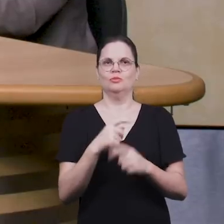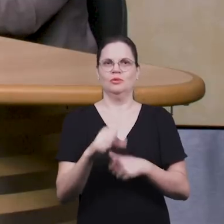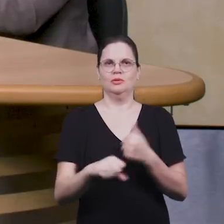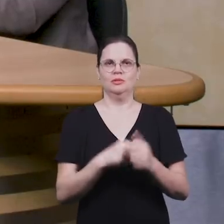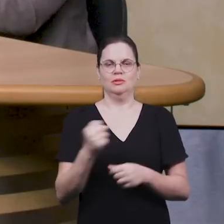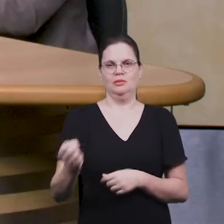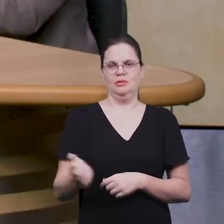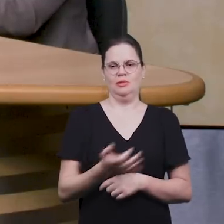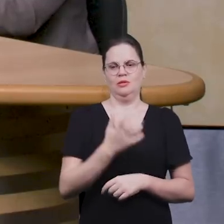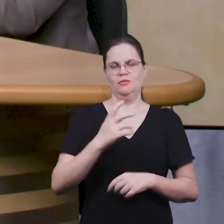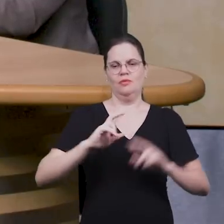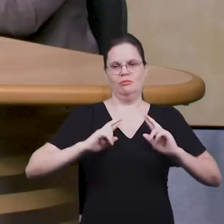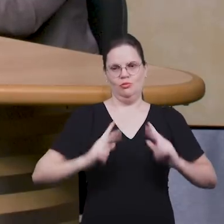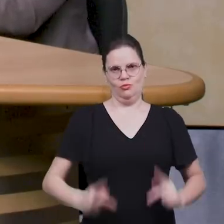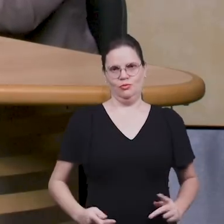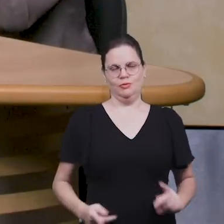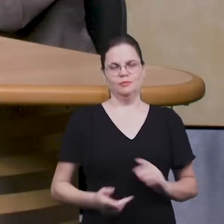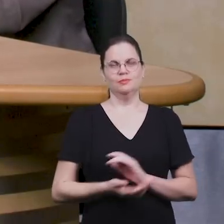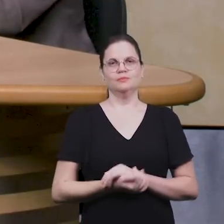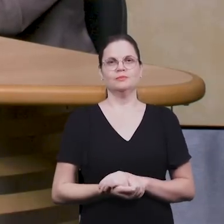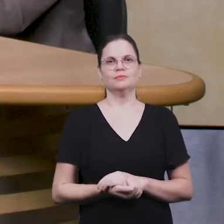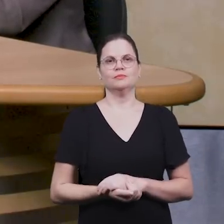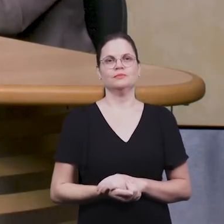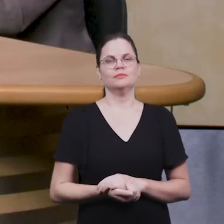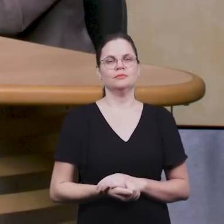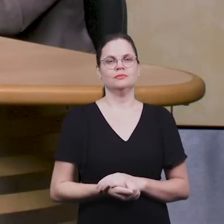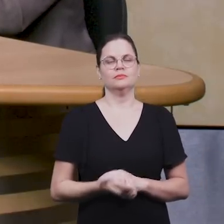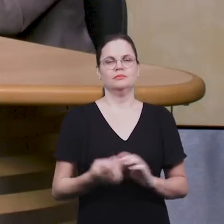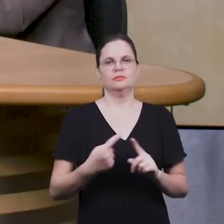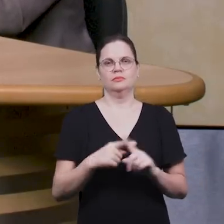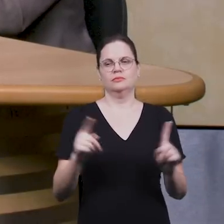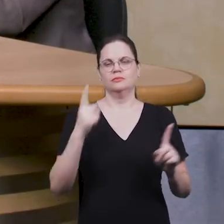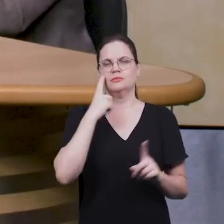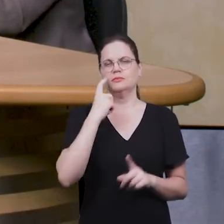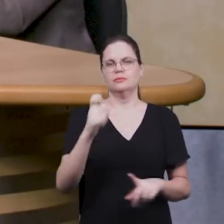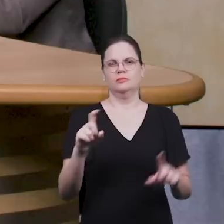transformação do homem. Exatamente. Agora, interessante, Marcelo,